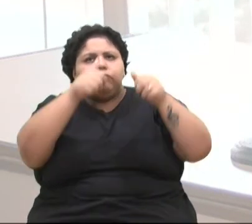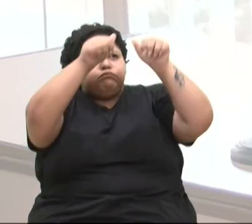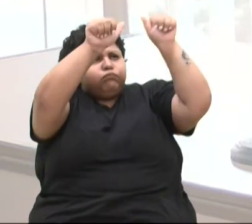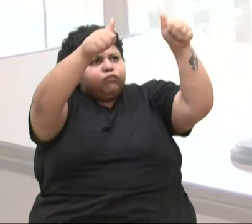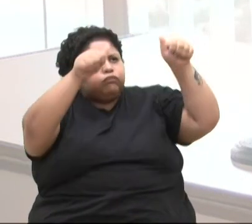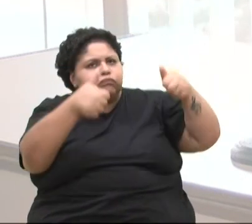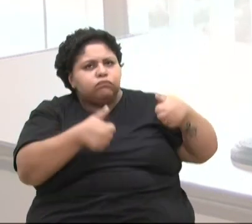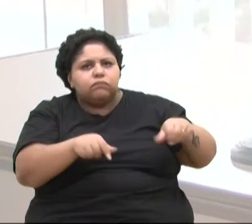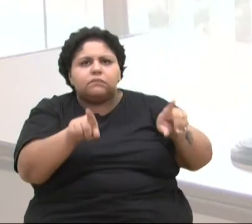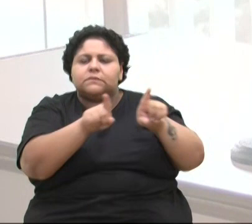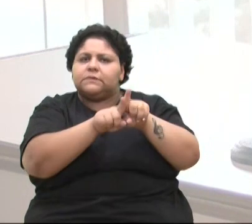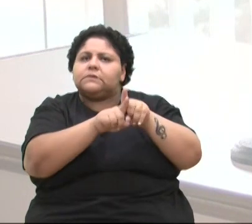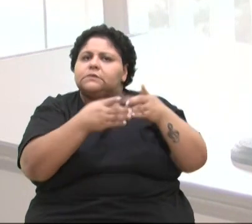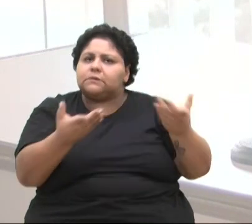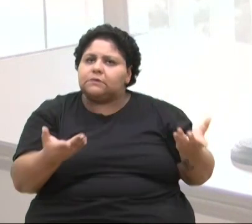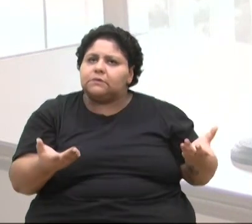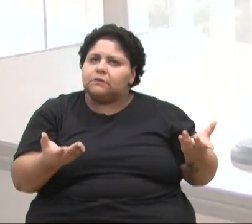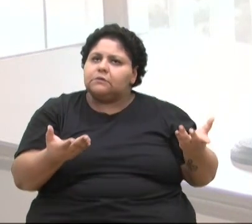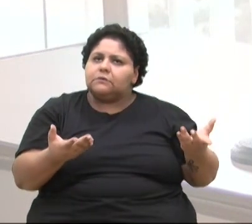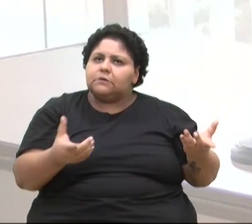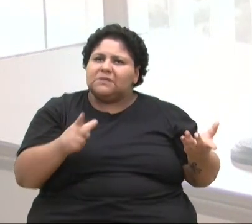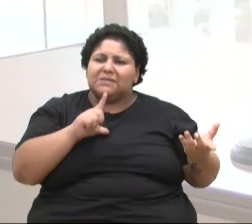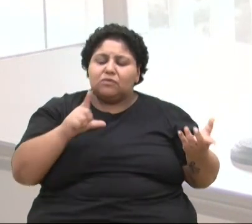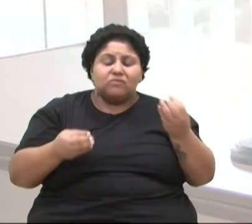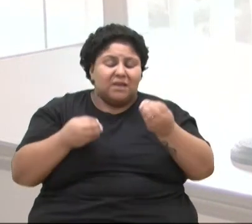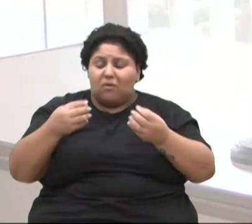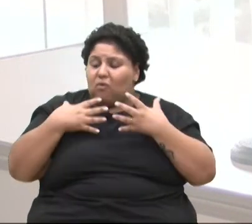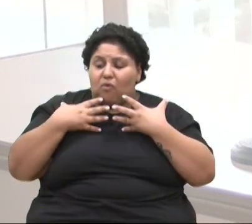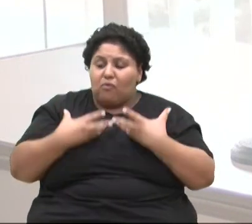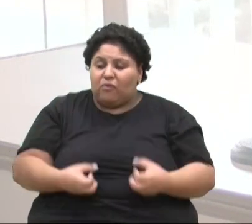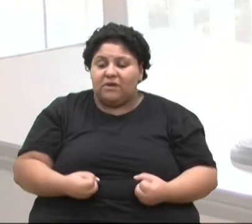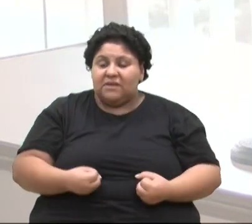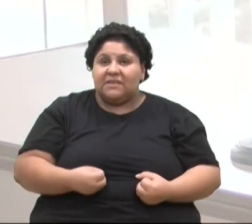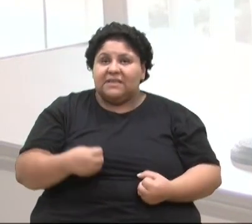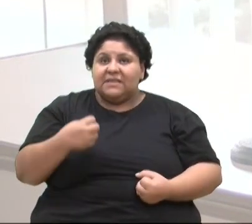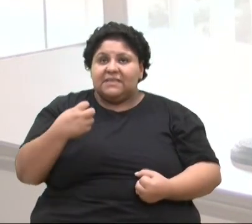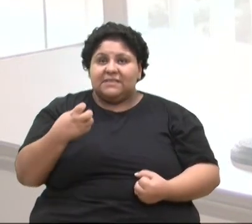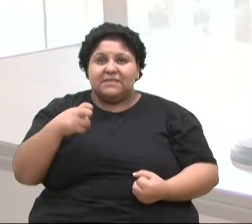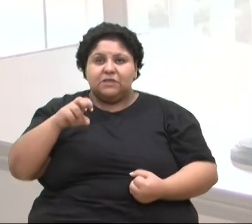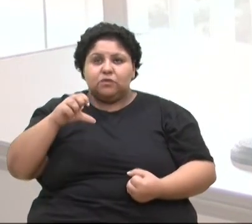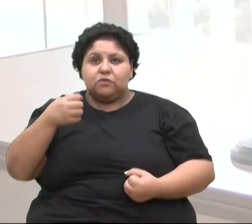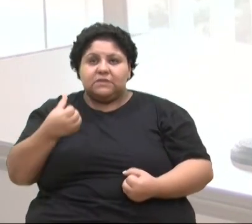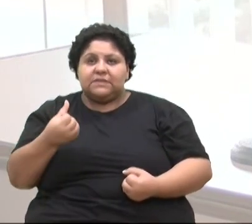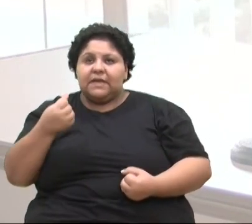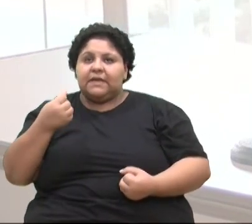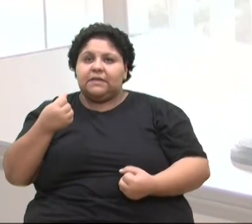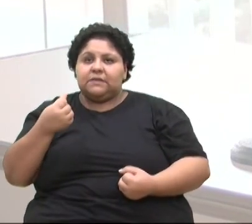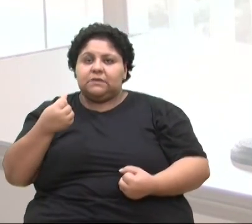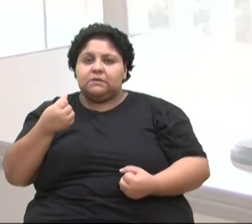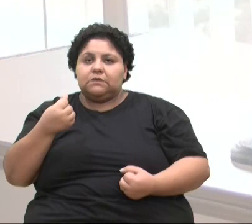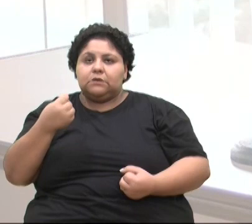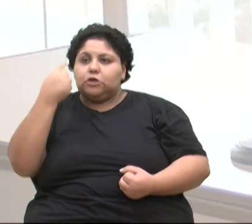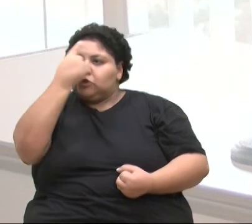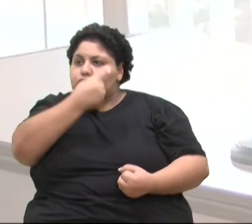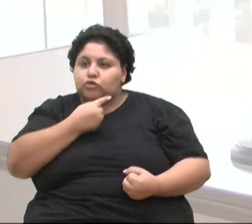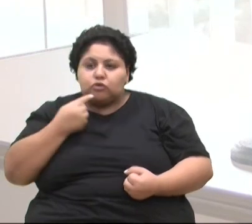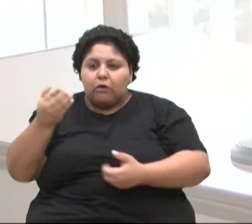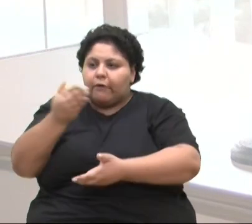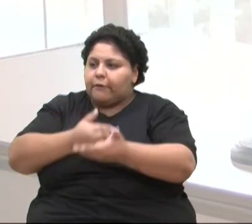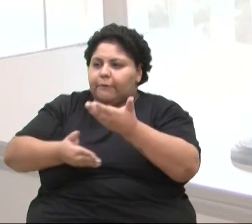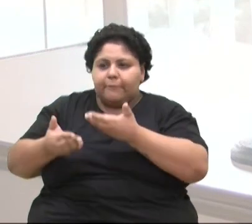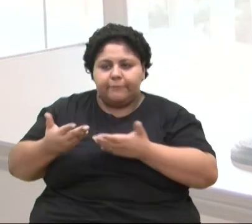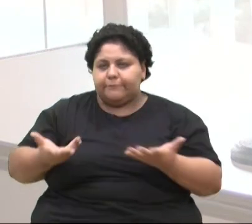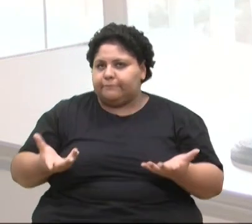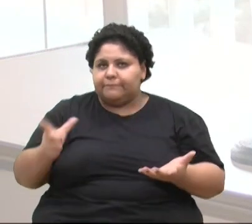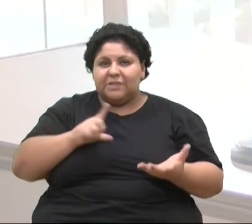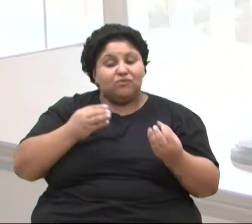bom atendimento. Porque é inadmissível ficarem 5, 6 horas para ter um atendimento. Isso aí nós não podemos admitir. Não é porque é A, B ou